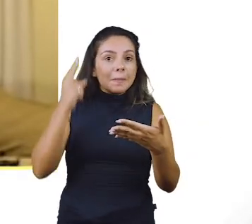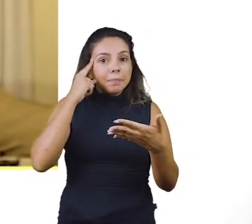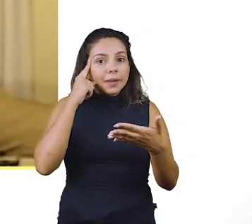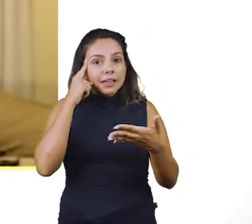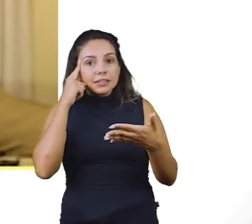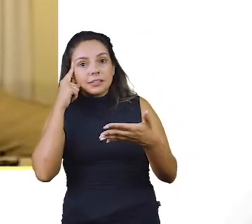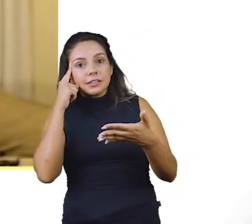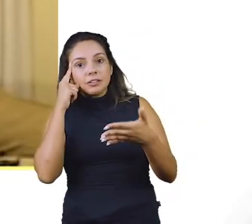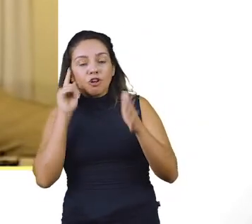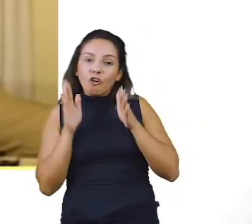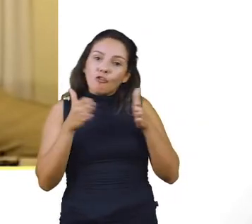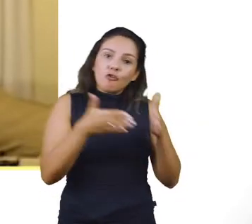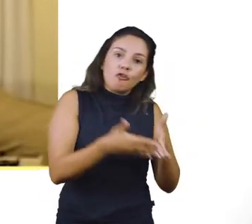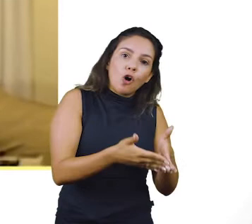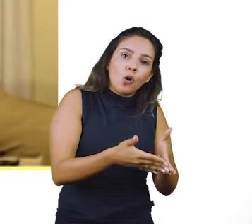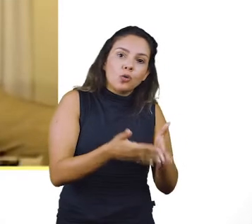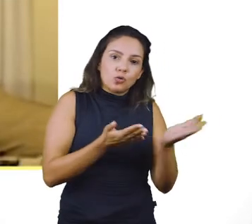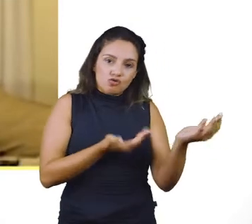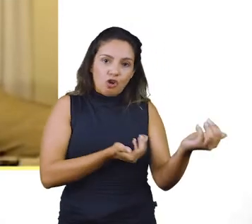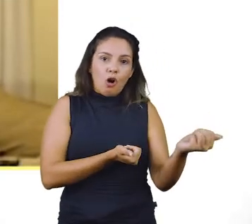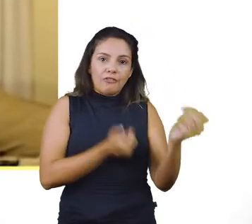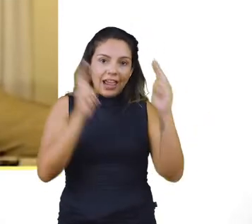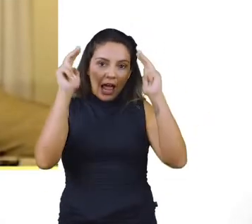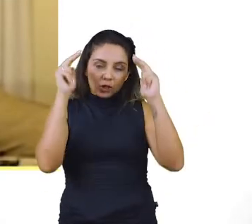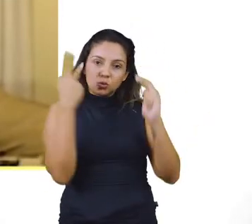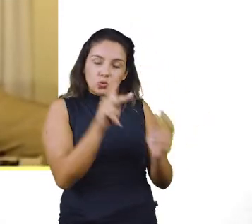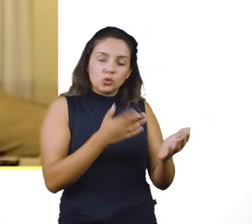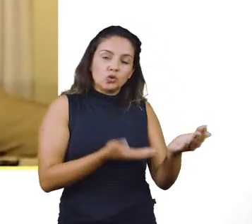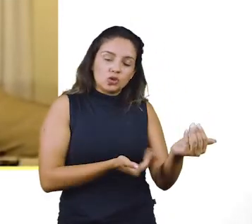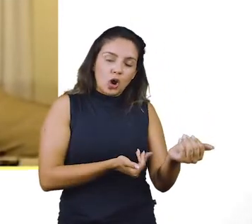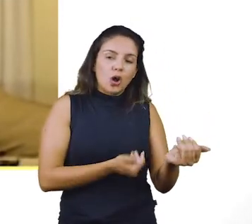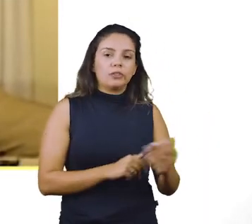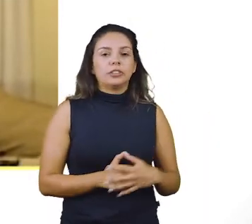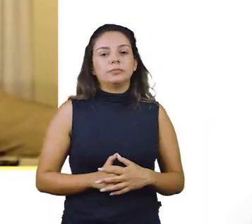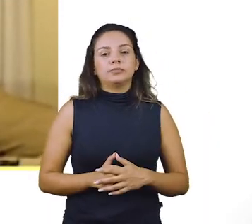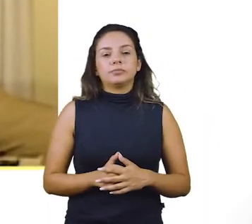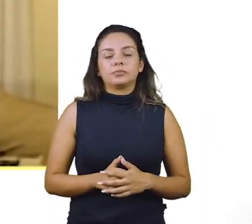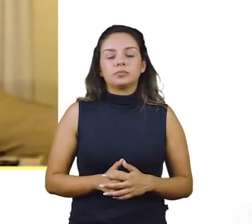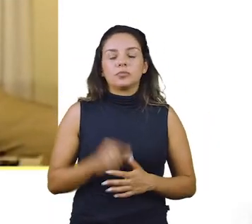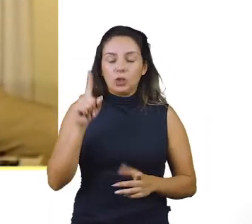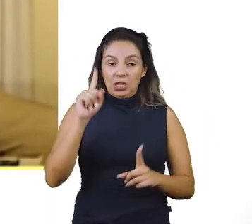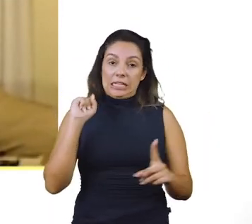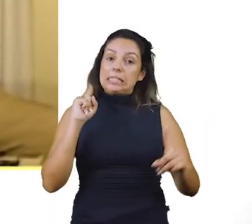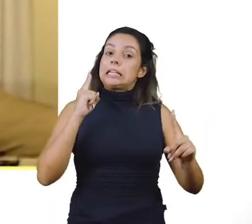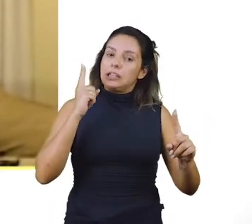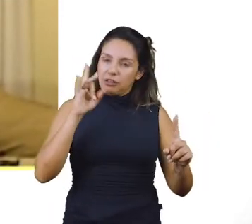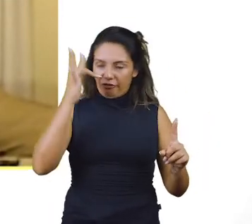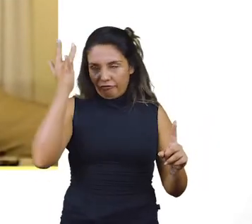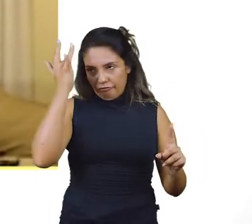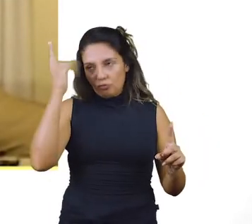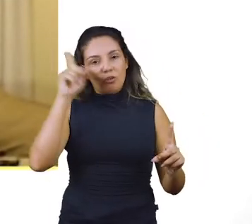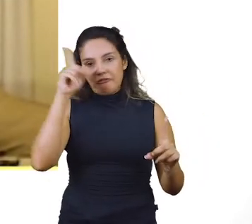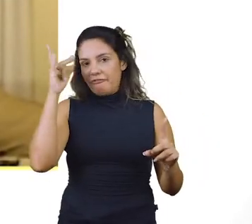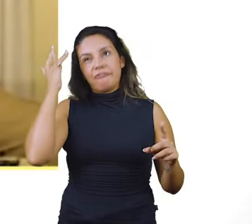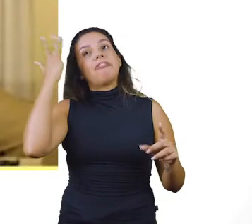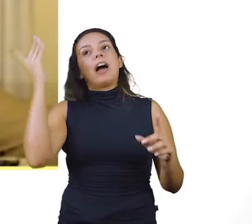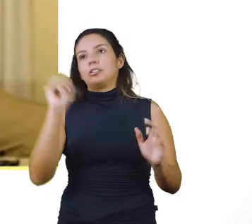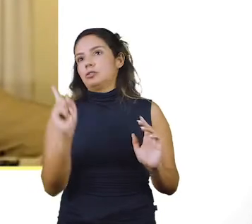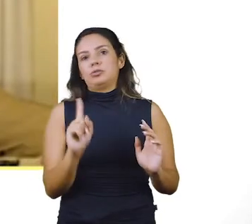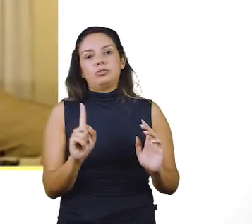tem interesse dele, não é o assunto dele. Então, eu acho que é um desafio, lógico, sempre é um desafio